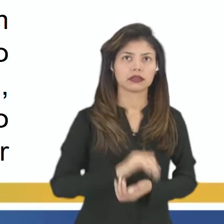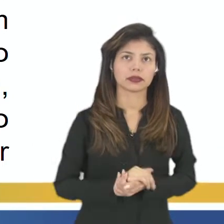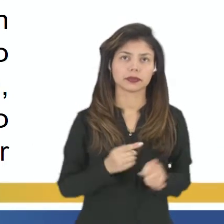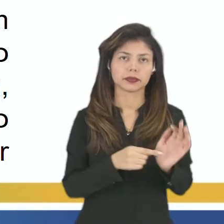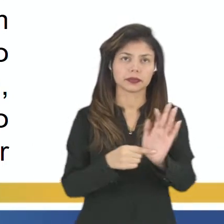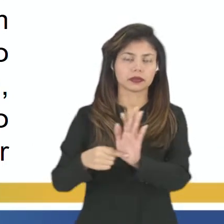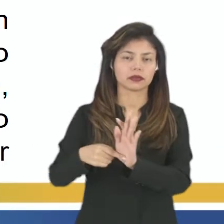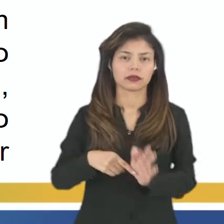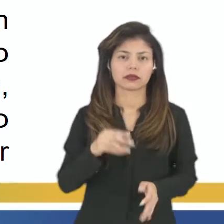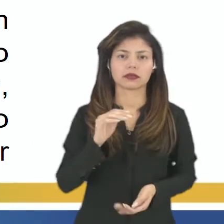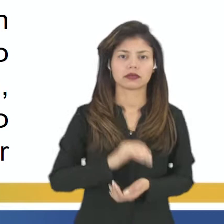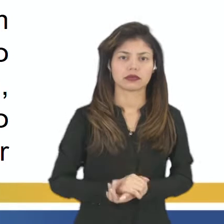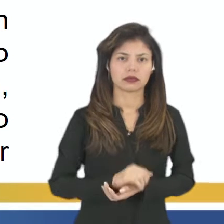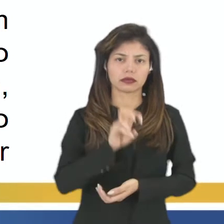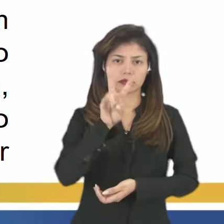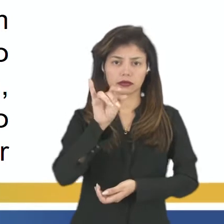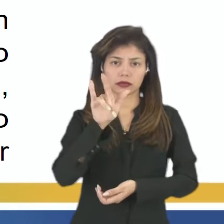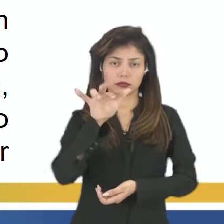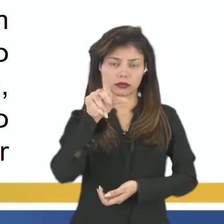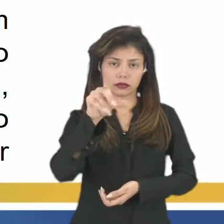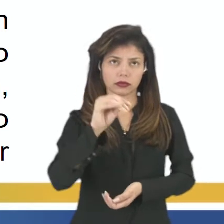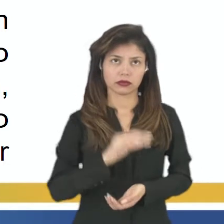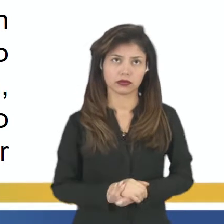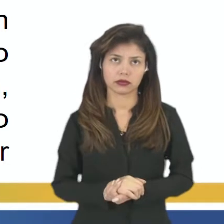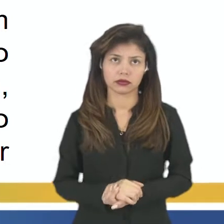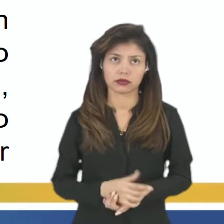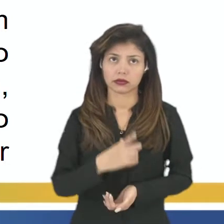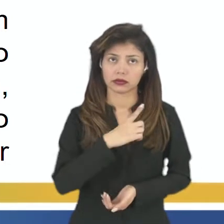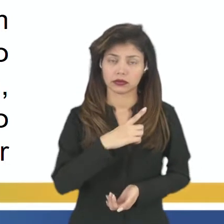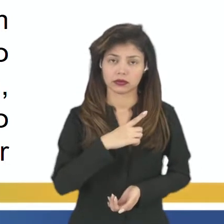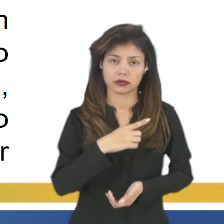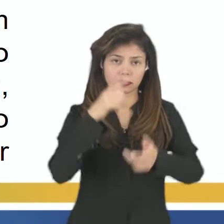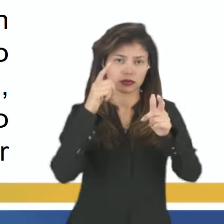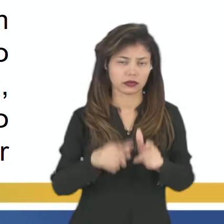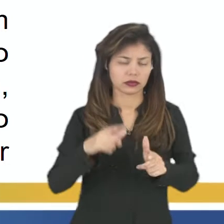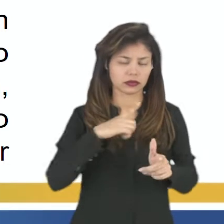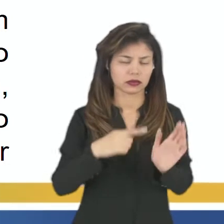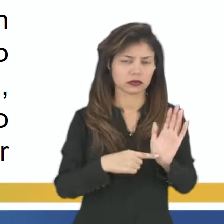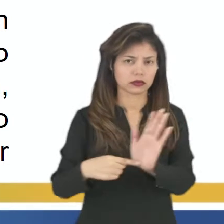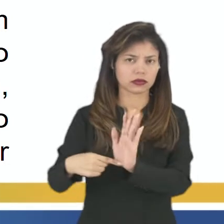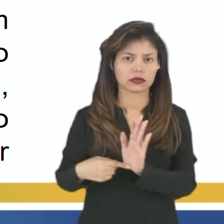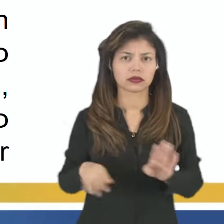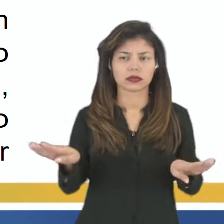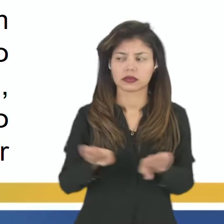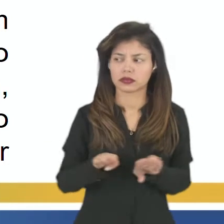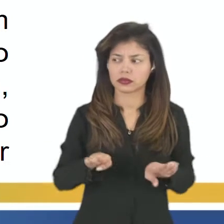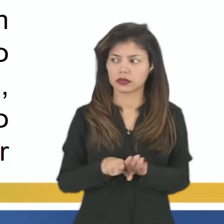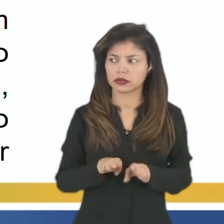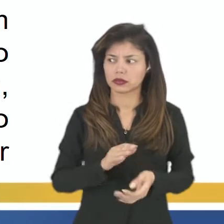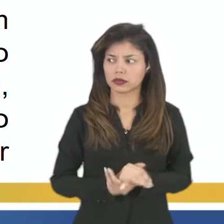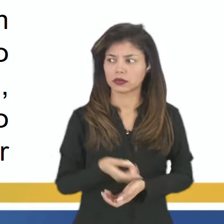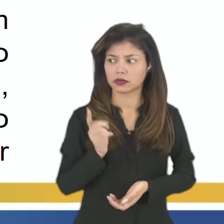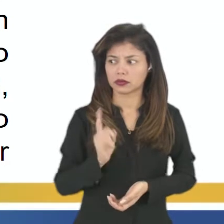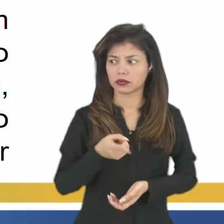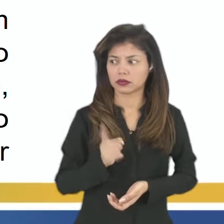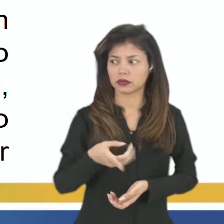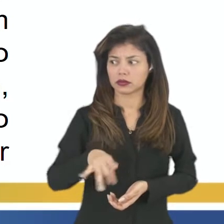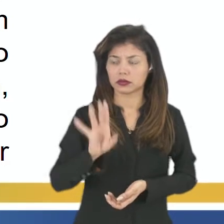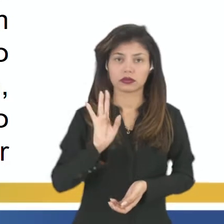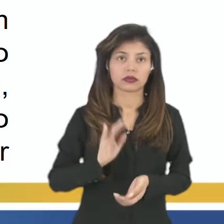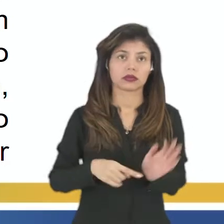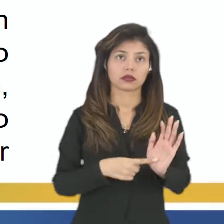York tem as duas maiores bolsas de valores do Jones e Nasdaq, né? E nós temos a terceira maior bolsa de valores aí que